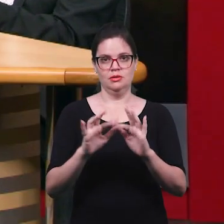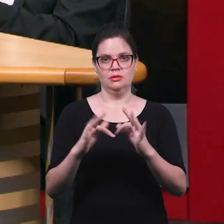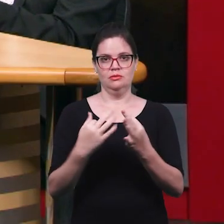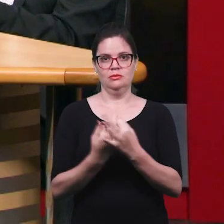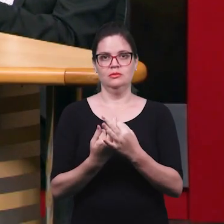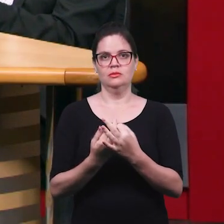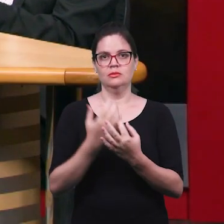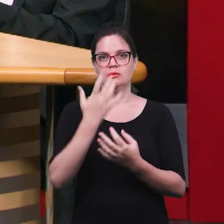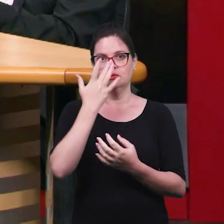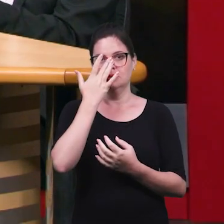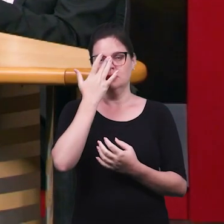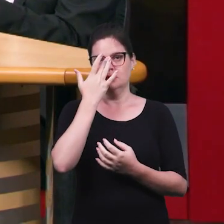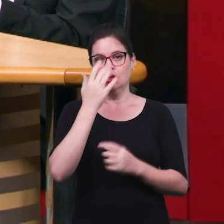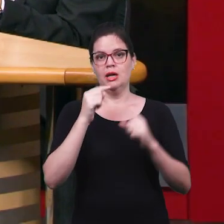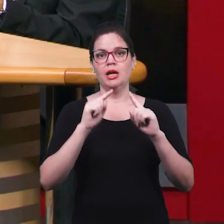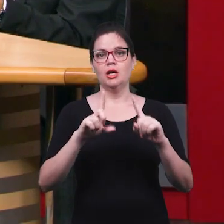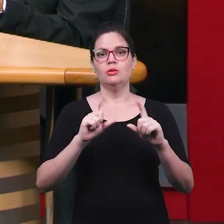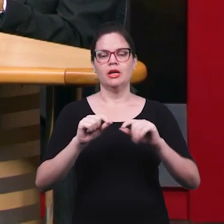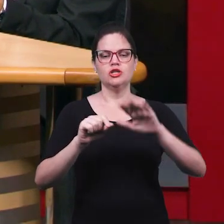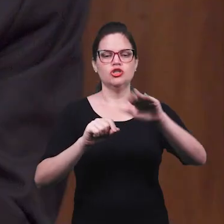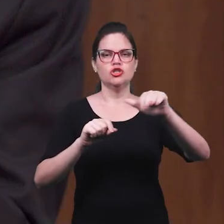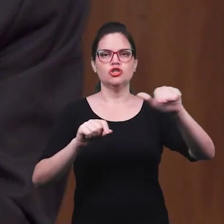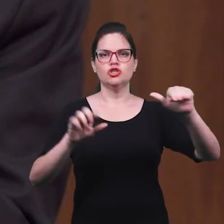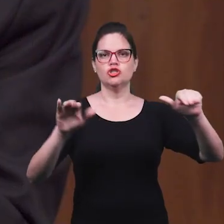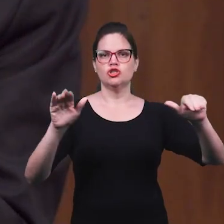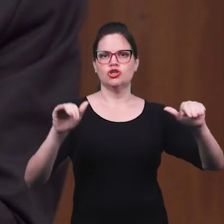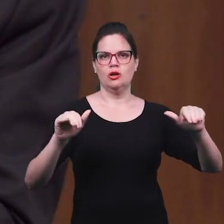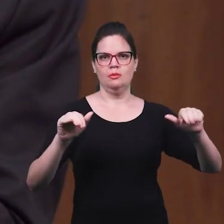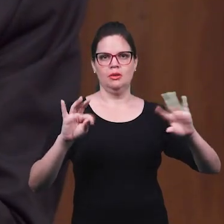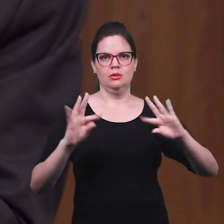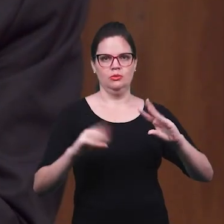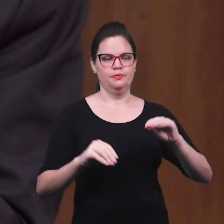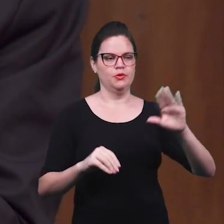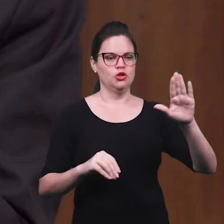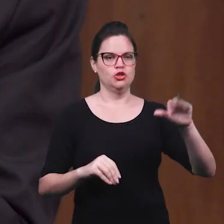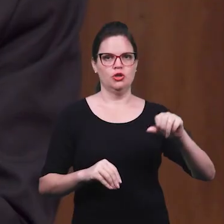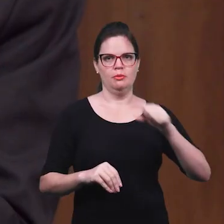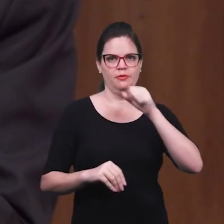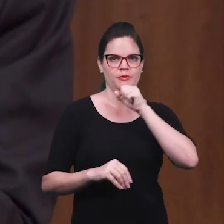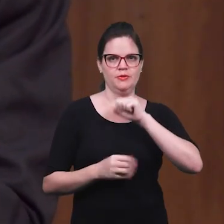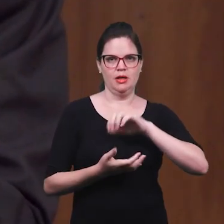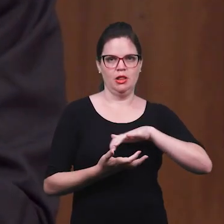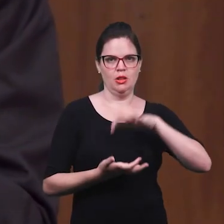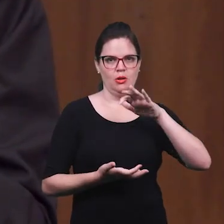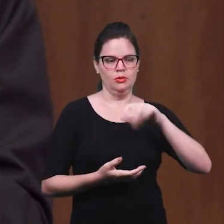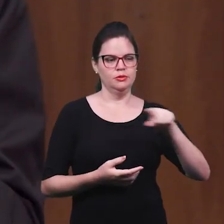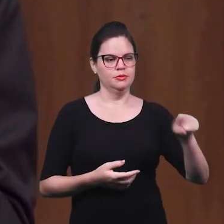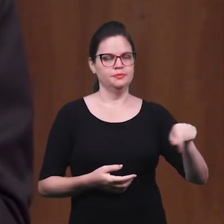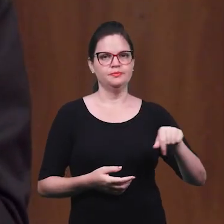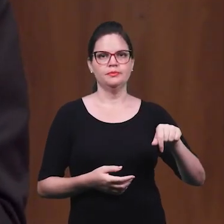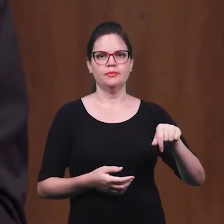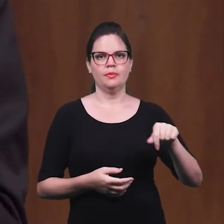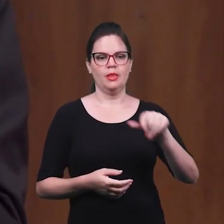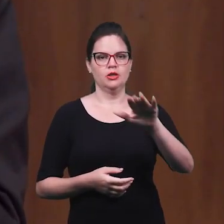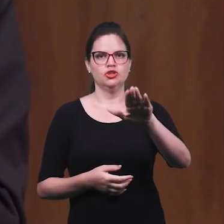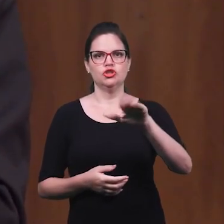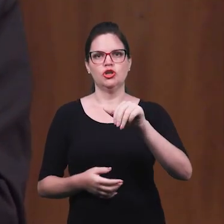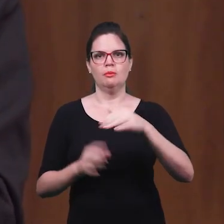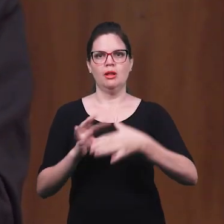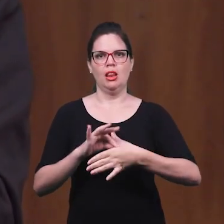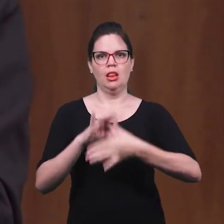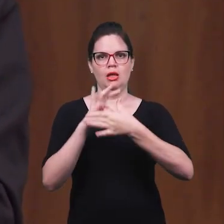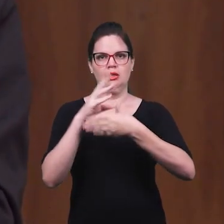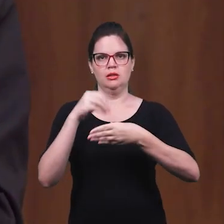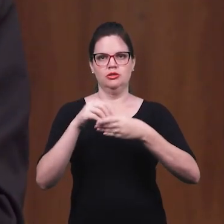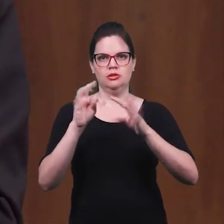mundo. Ele chama os anciãos, ele chama os cabeças das tribos, ele chama